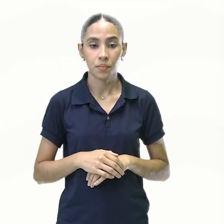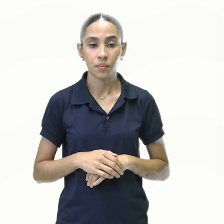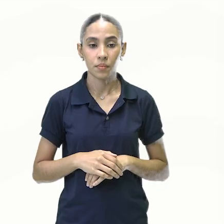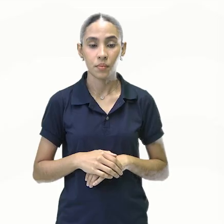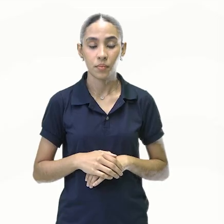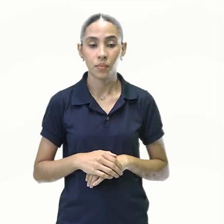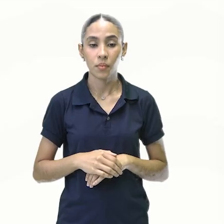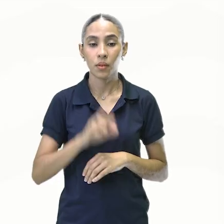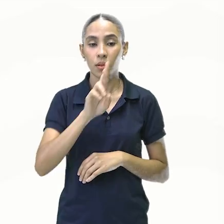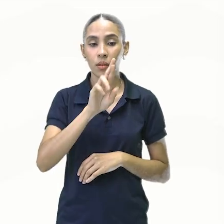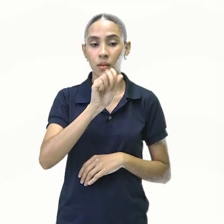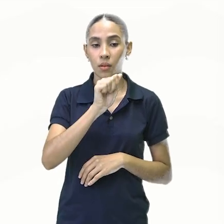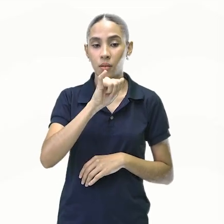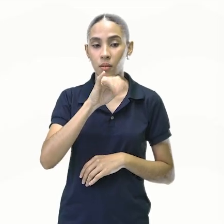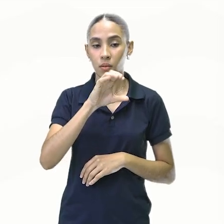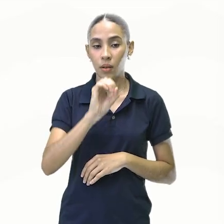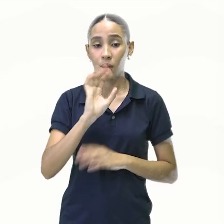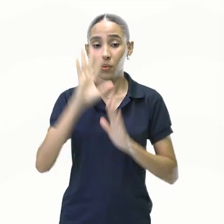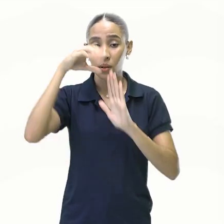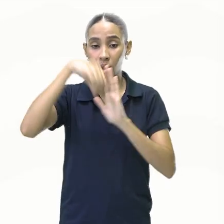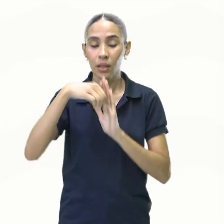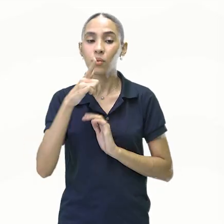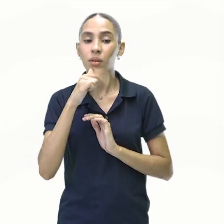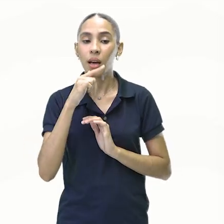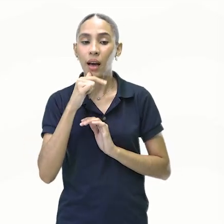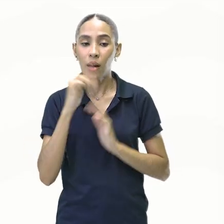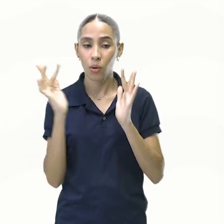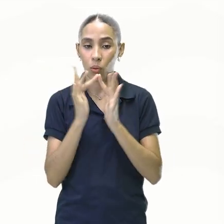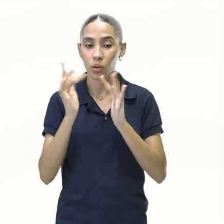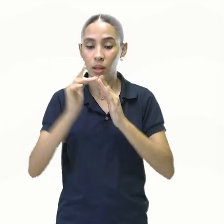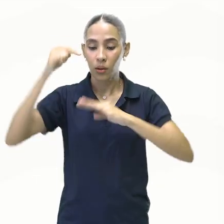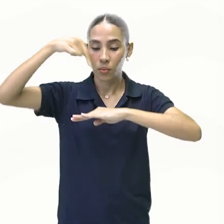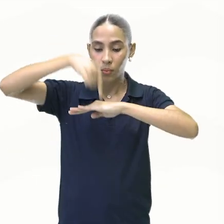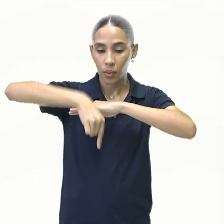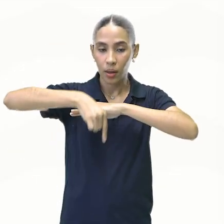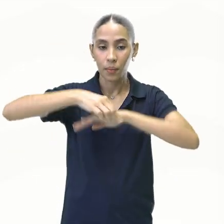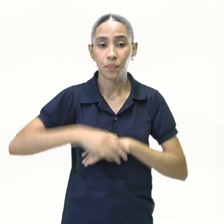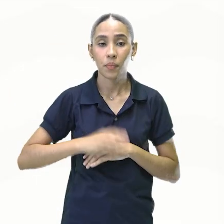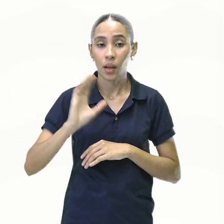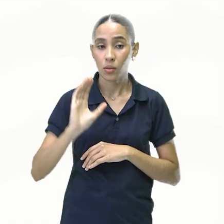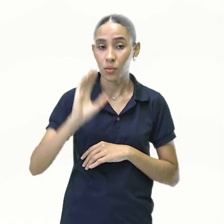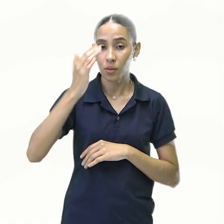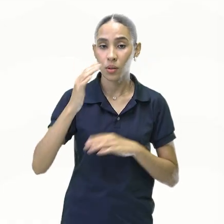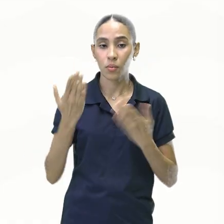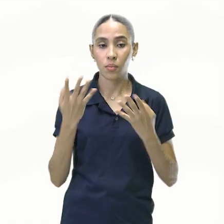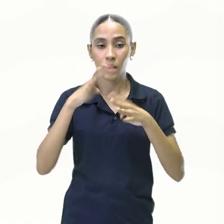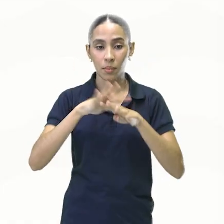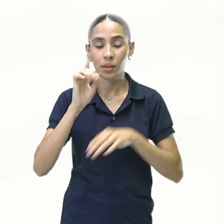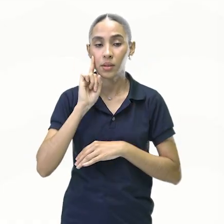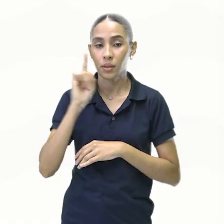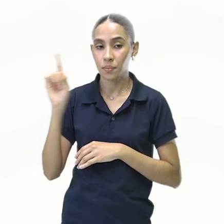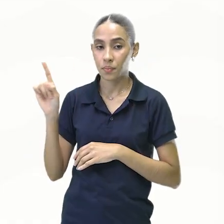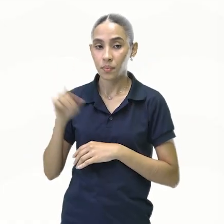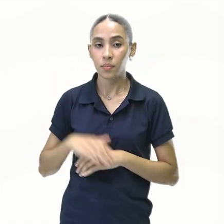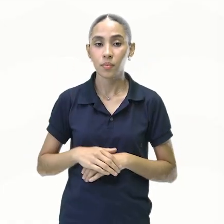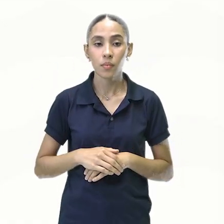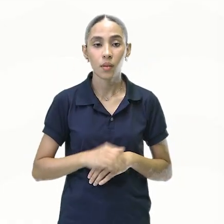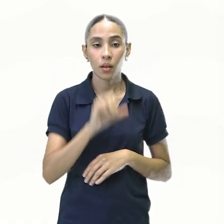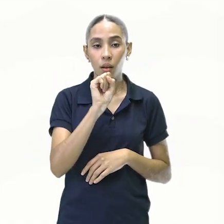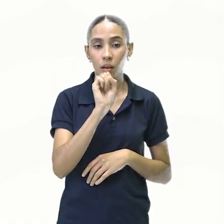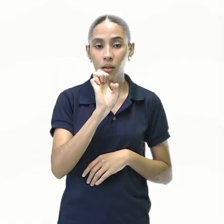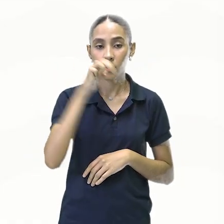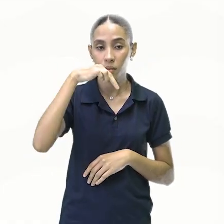do raio na água, né, quando ele penetra na água. A solução, né, a matemática, está aqui, ó. O seno do ângulo